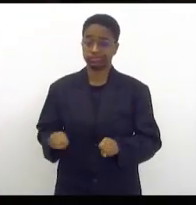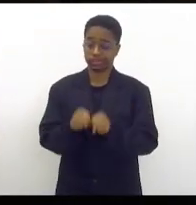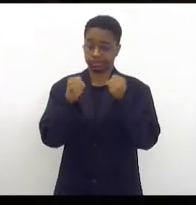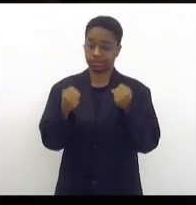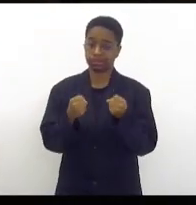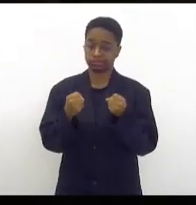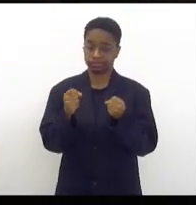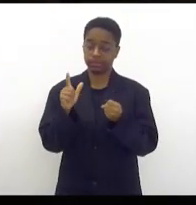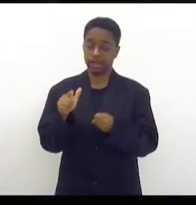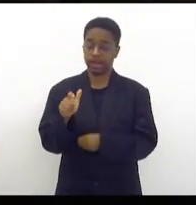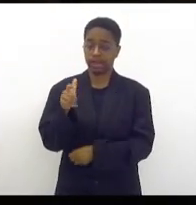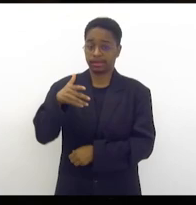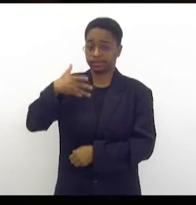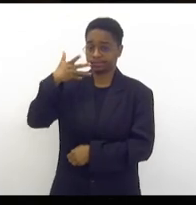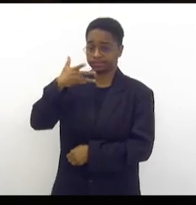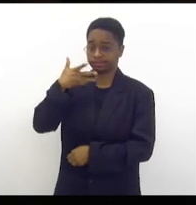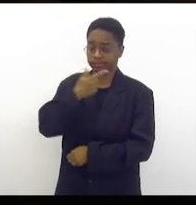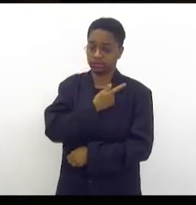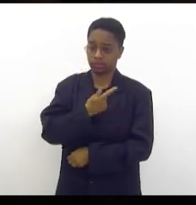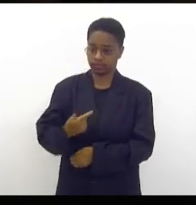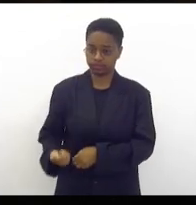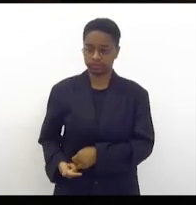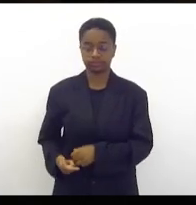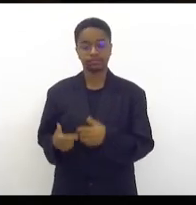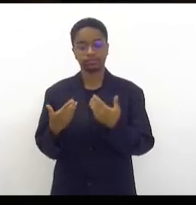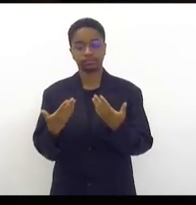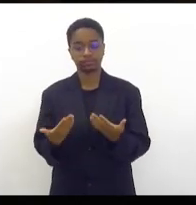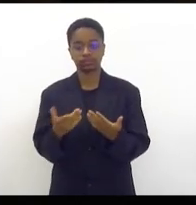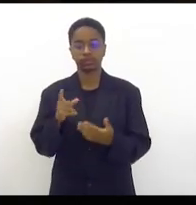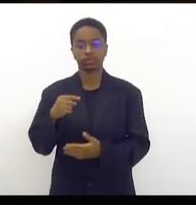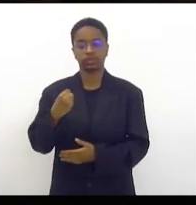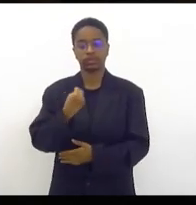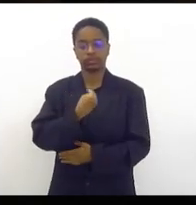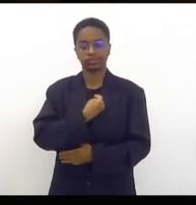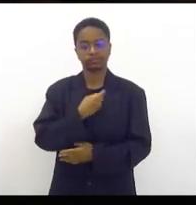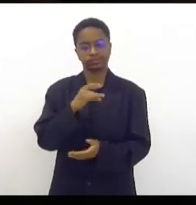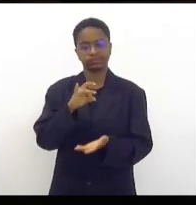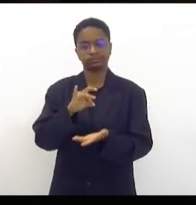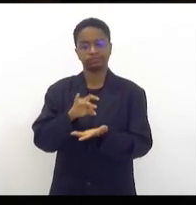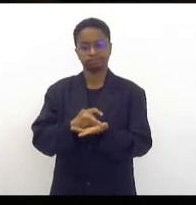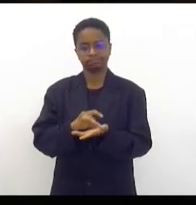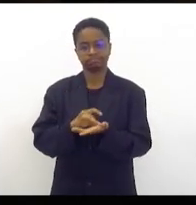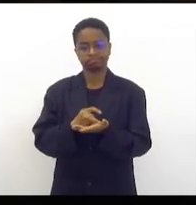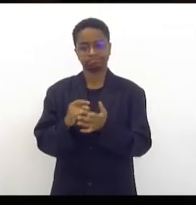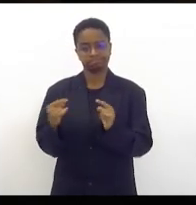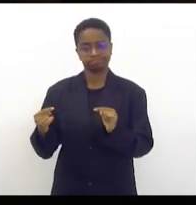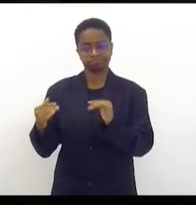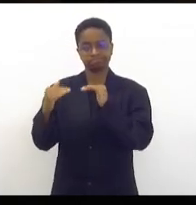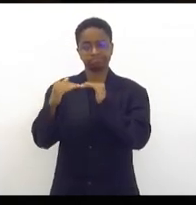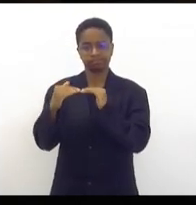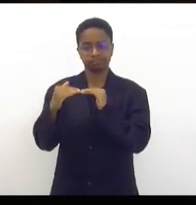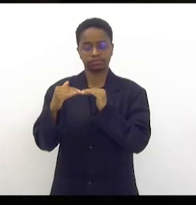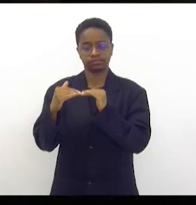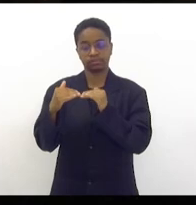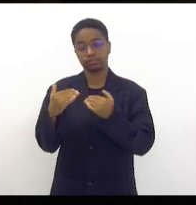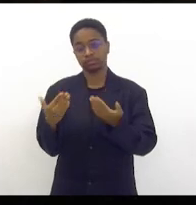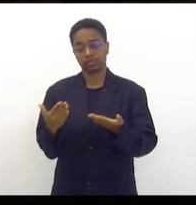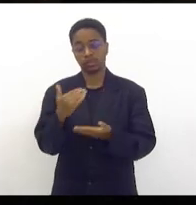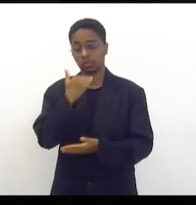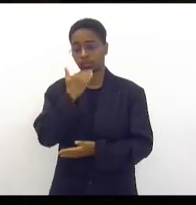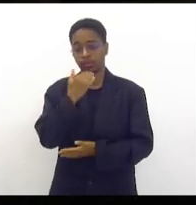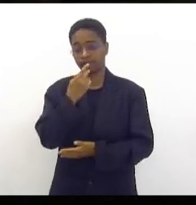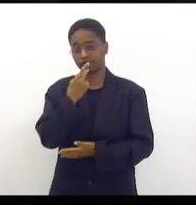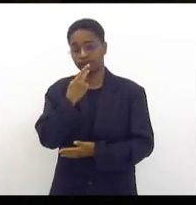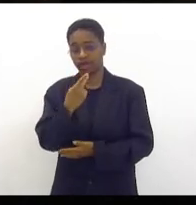governador. Então, nesse ponto, nós estamos extremamente afinados. E não adianta dizer que